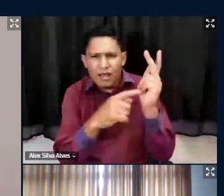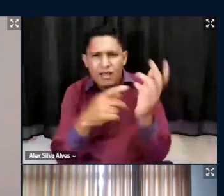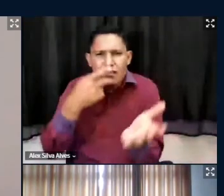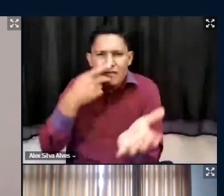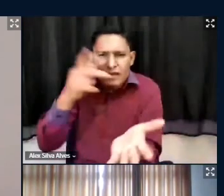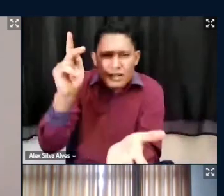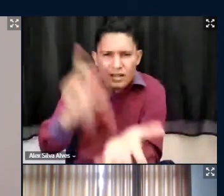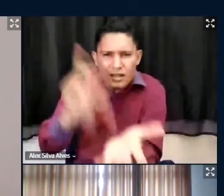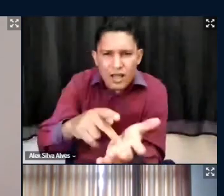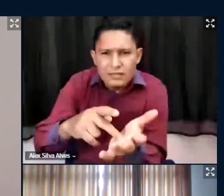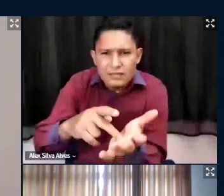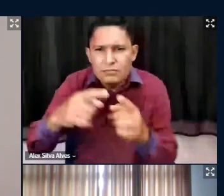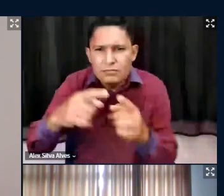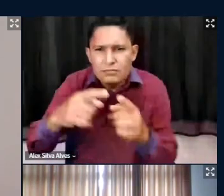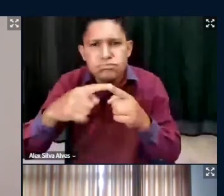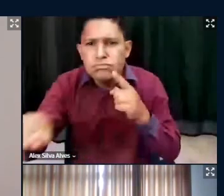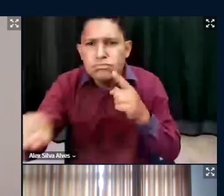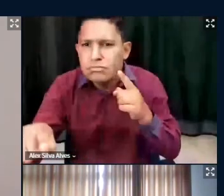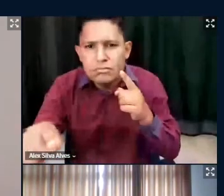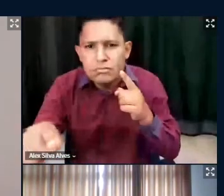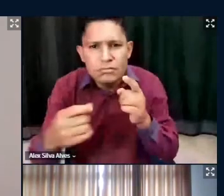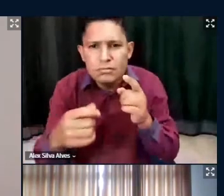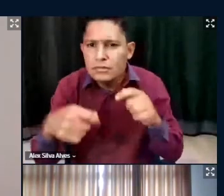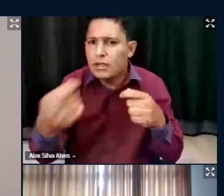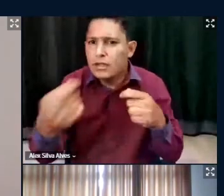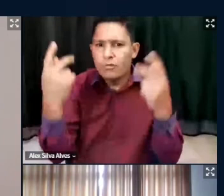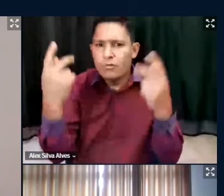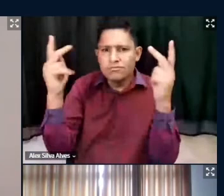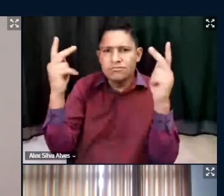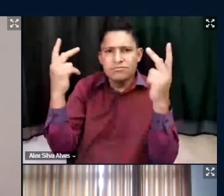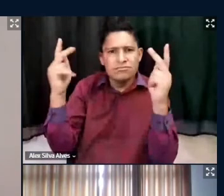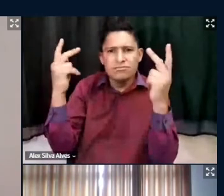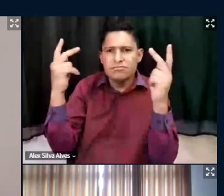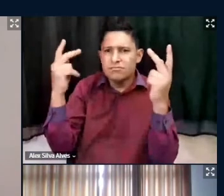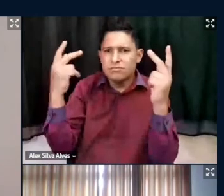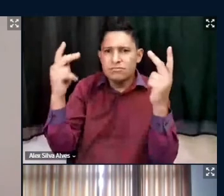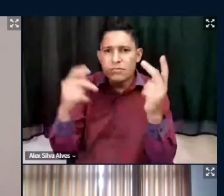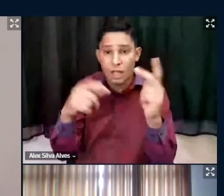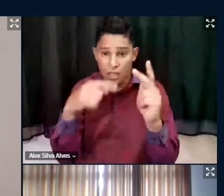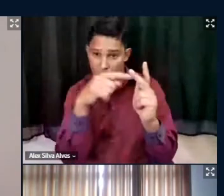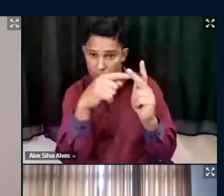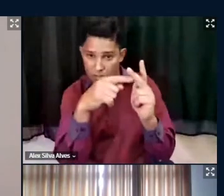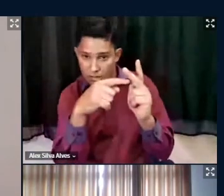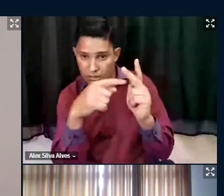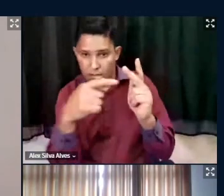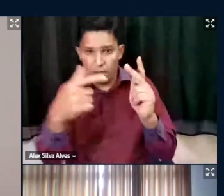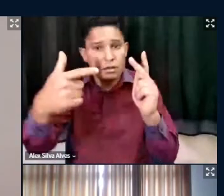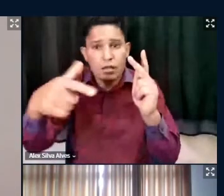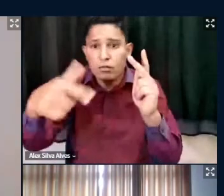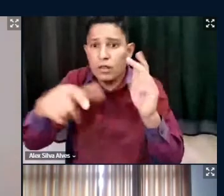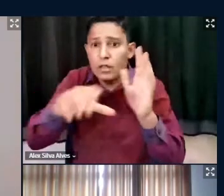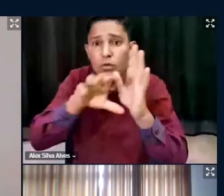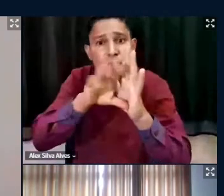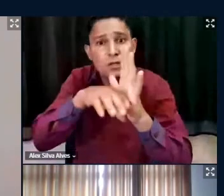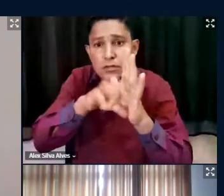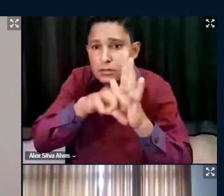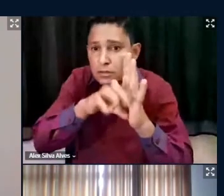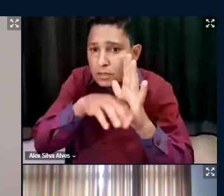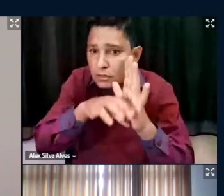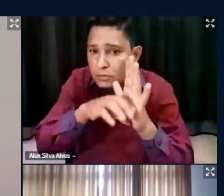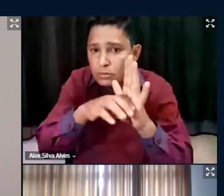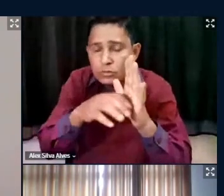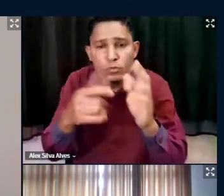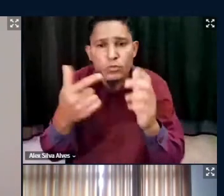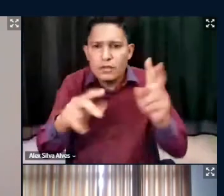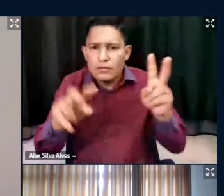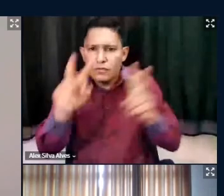Hardware, eu não consigo identificar um conceito em si. Então, ele é inadequado porque não corresponde ao